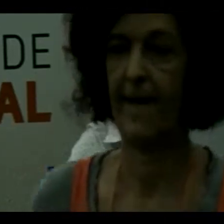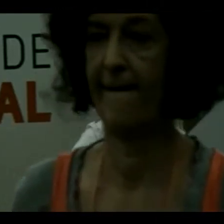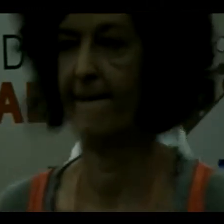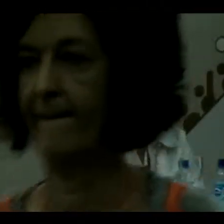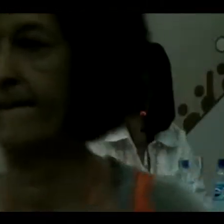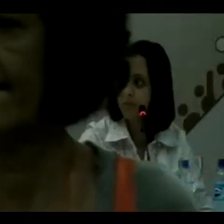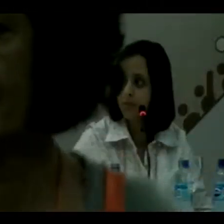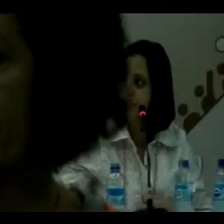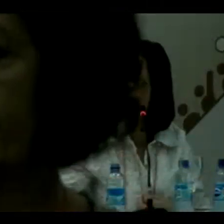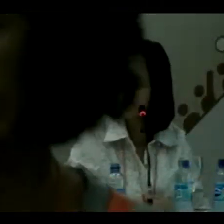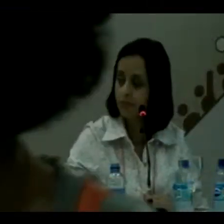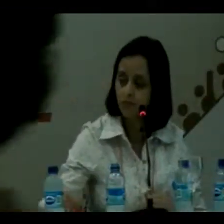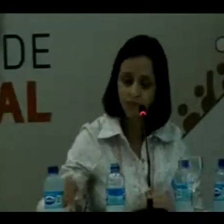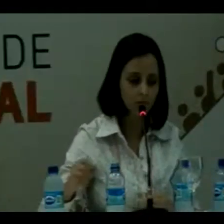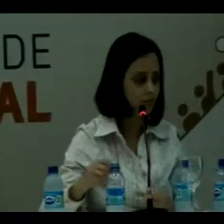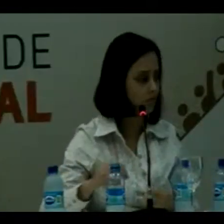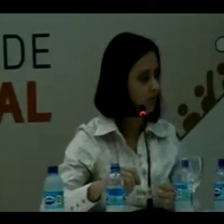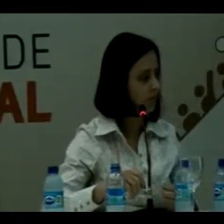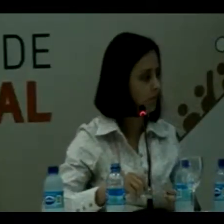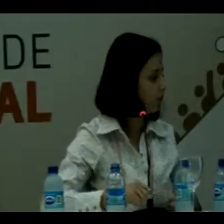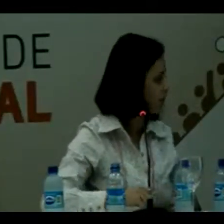Enaile.